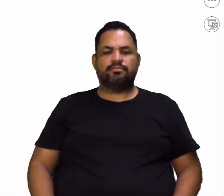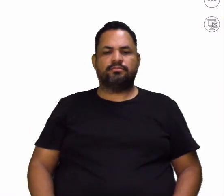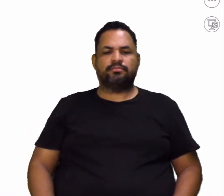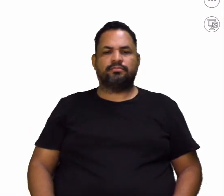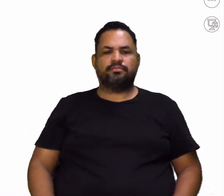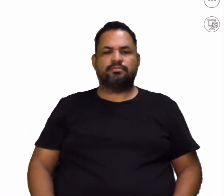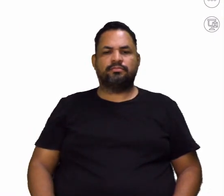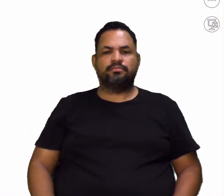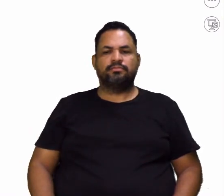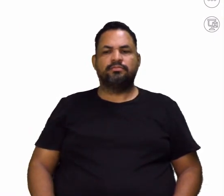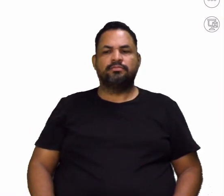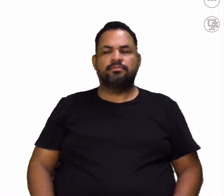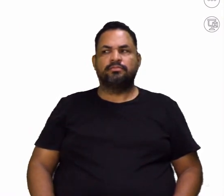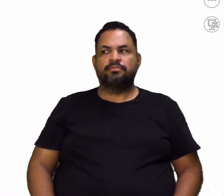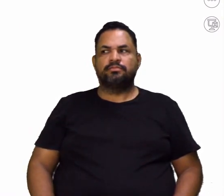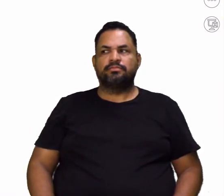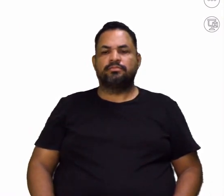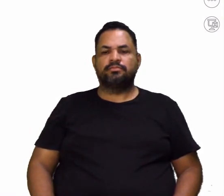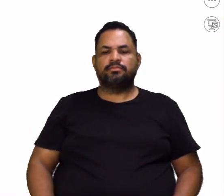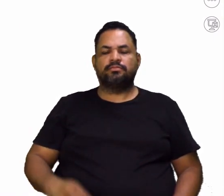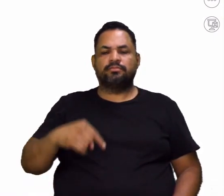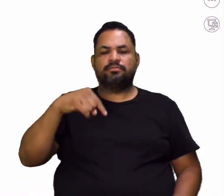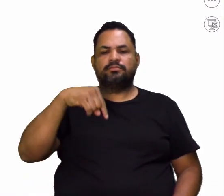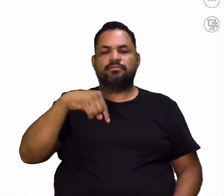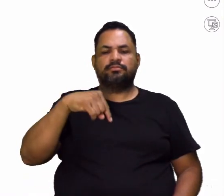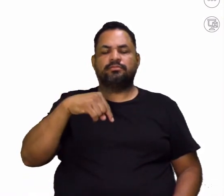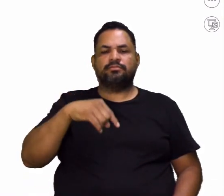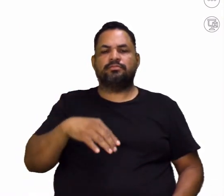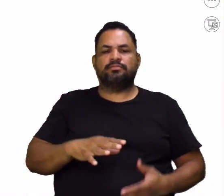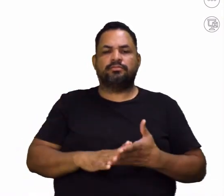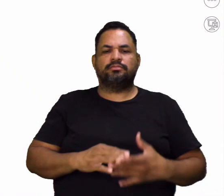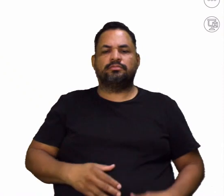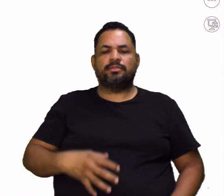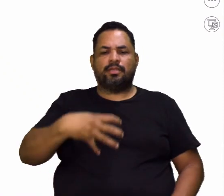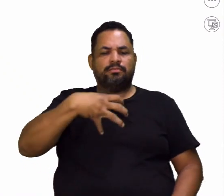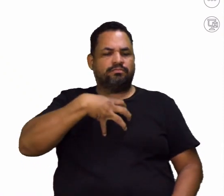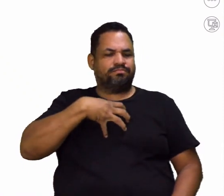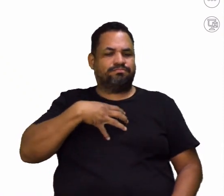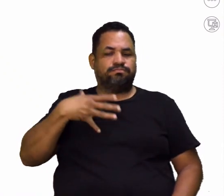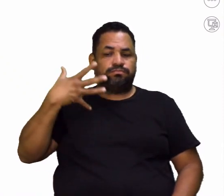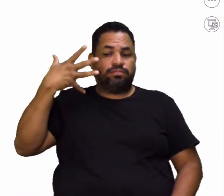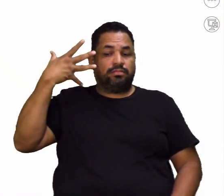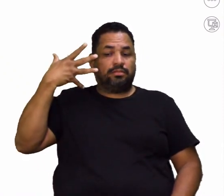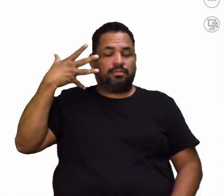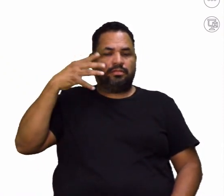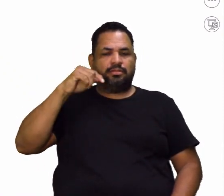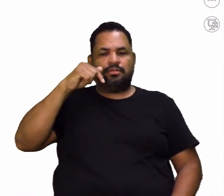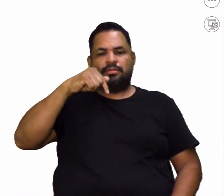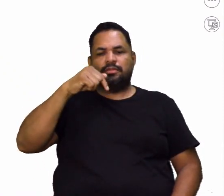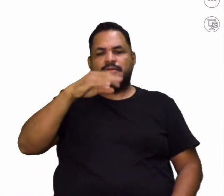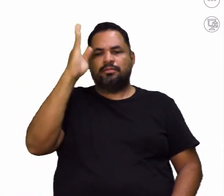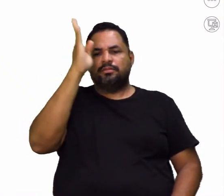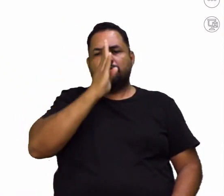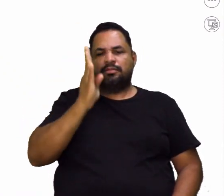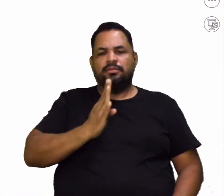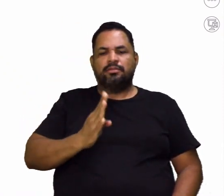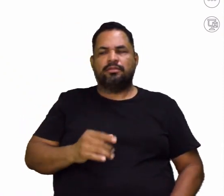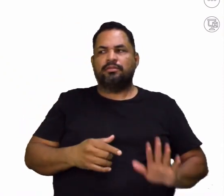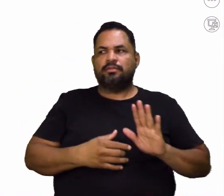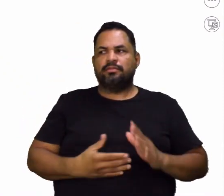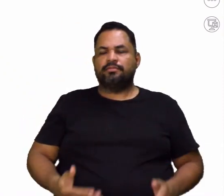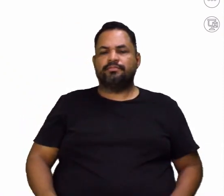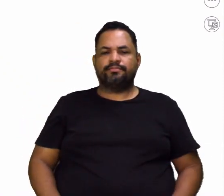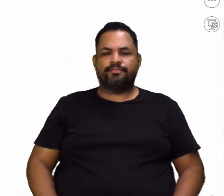e agora o Impressionismo no Brasil Olha só trouxe